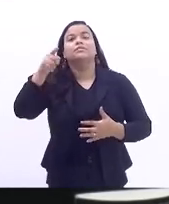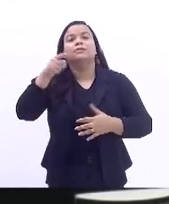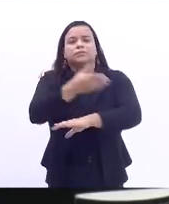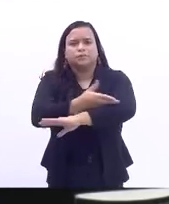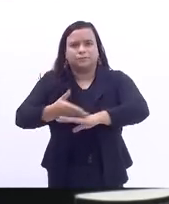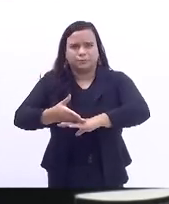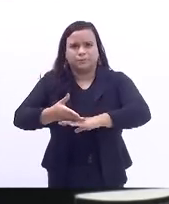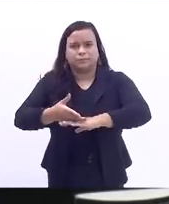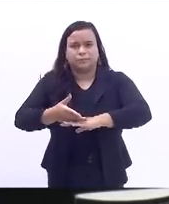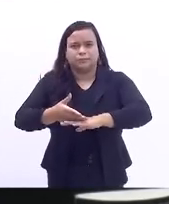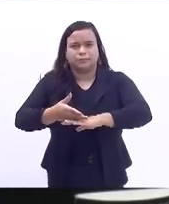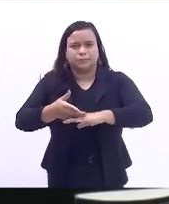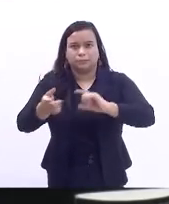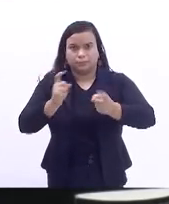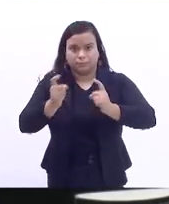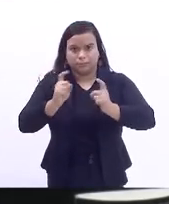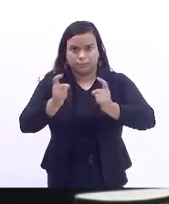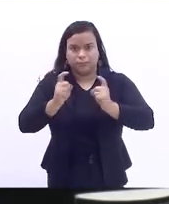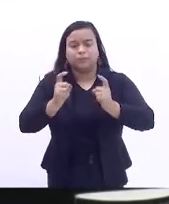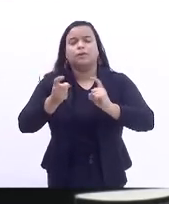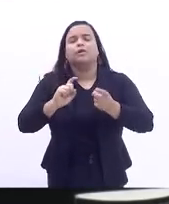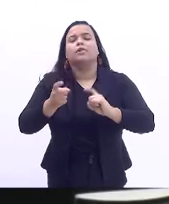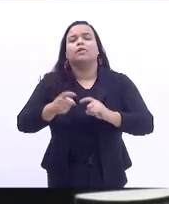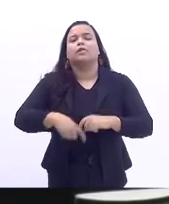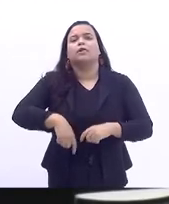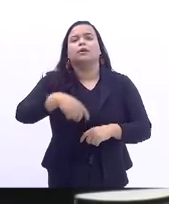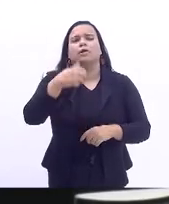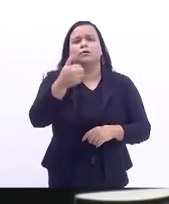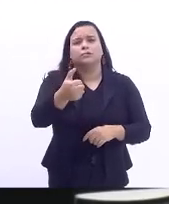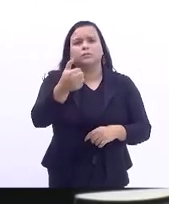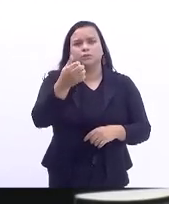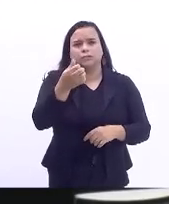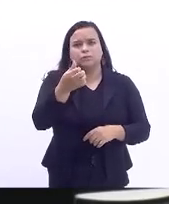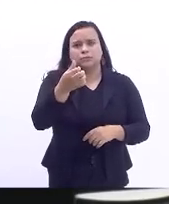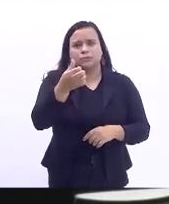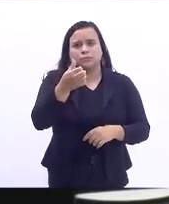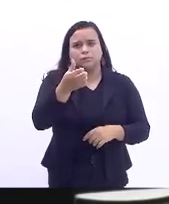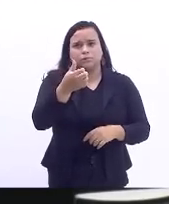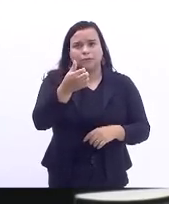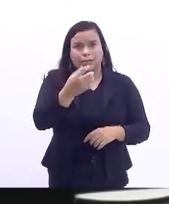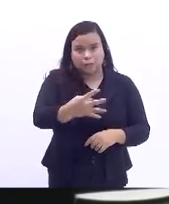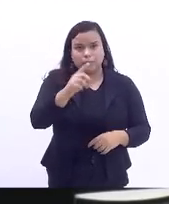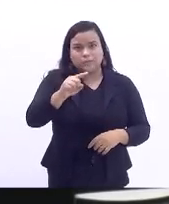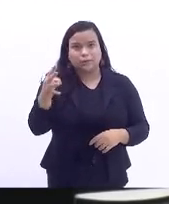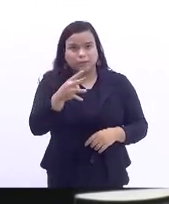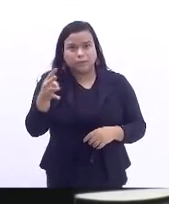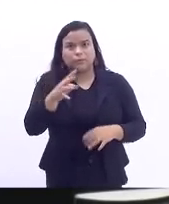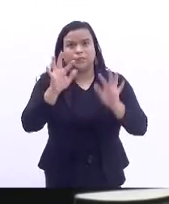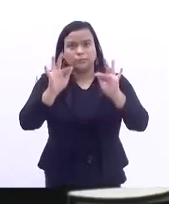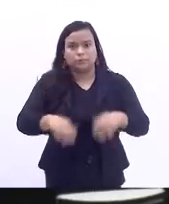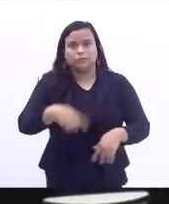minutos, encerrou-se às 16 horas e 58 minutos.